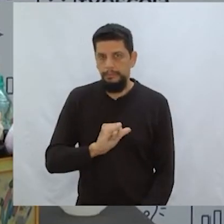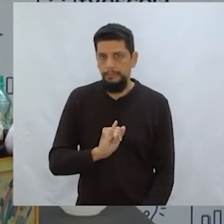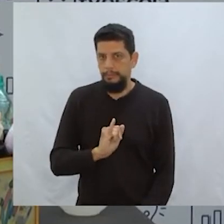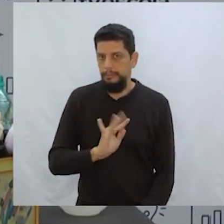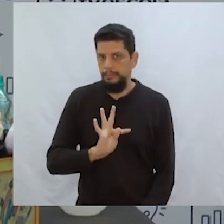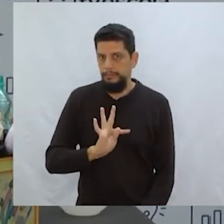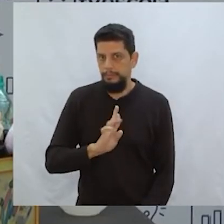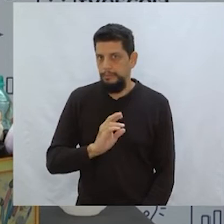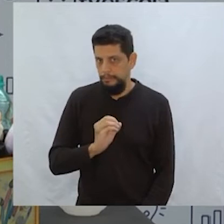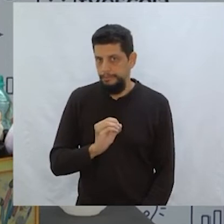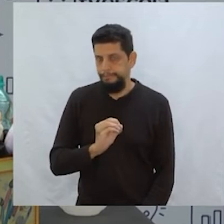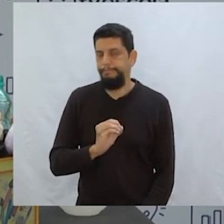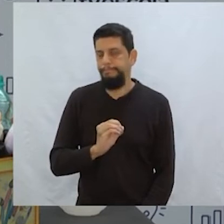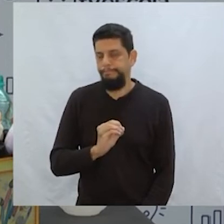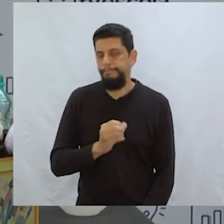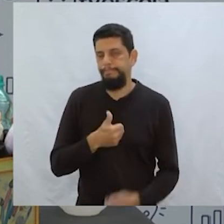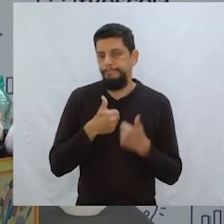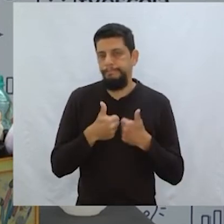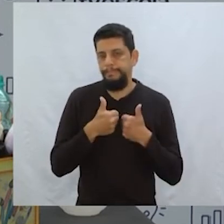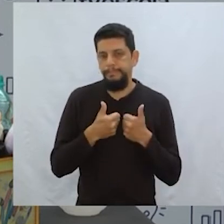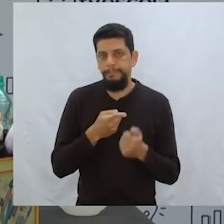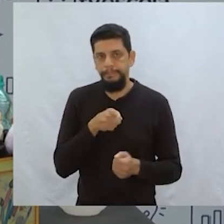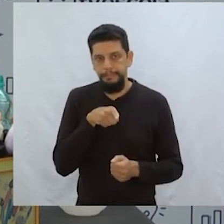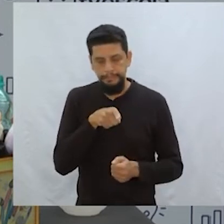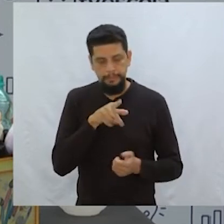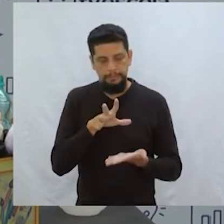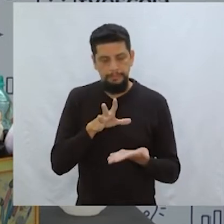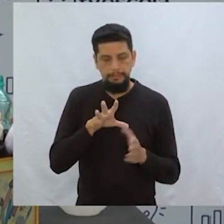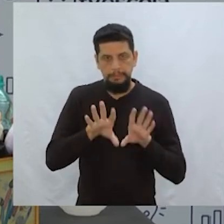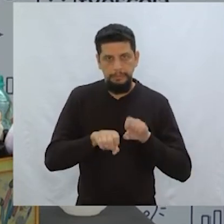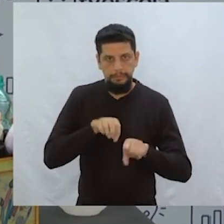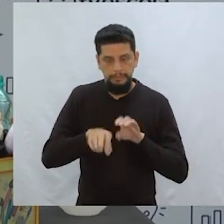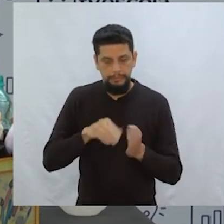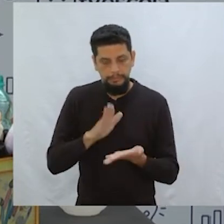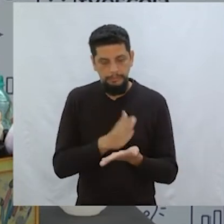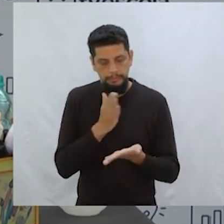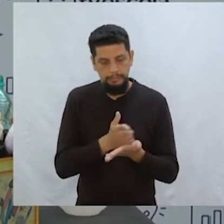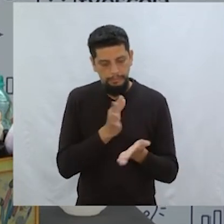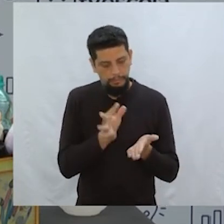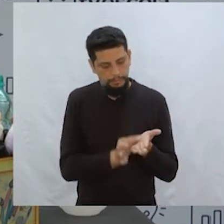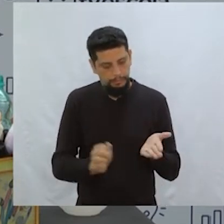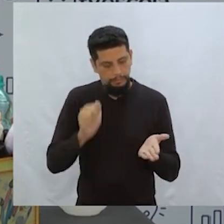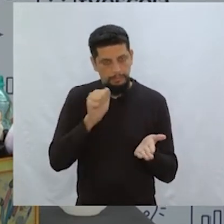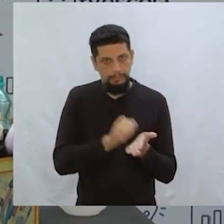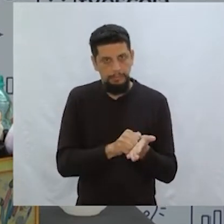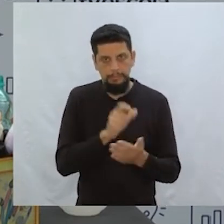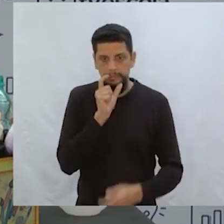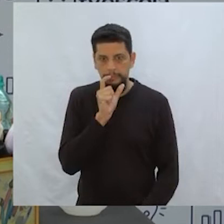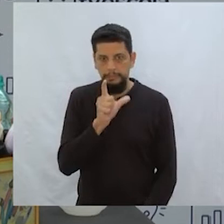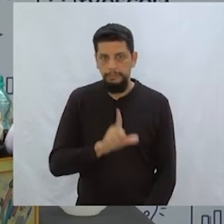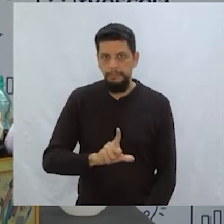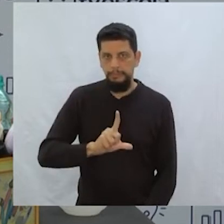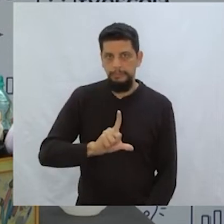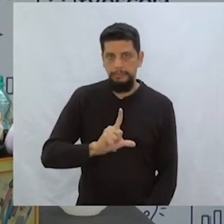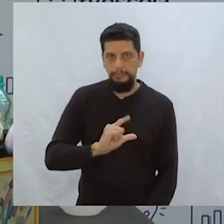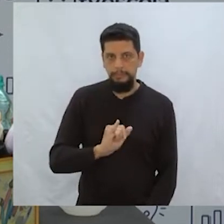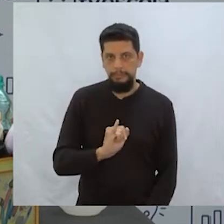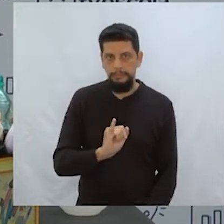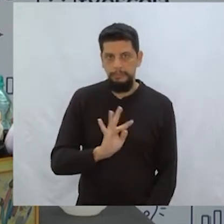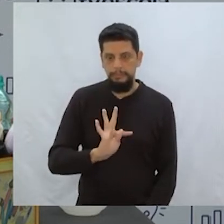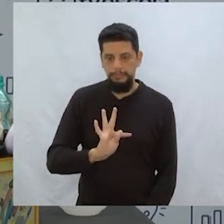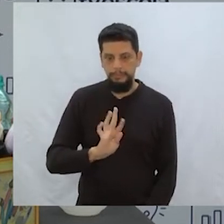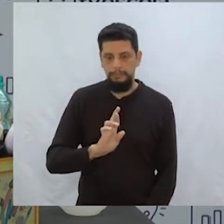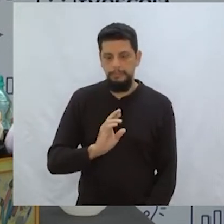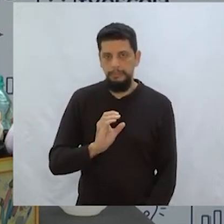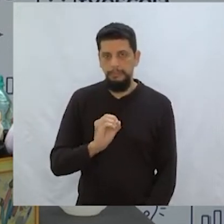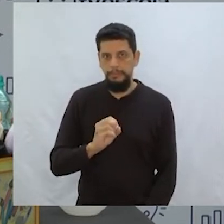Em litro. Muito bem. Peguem o caderno de vocês agora, registrem lá a palavra litro, que